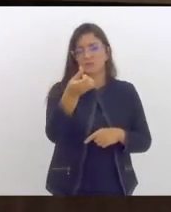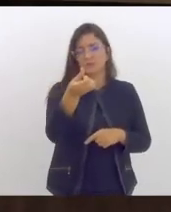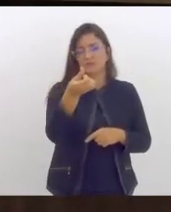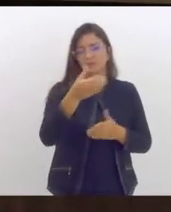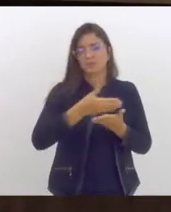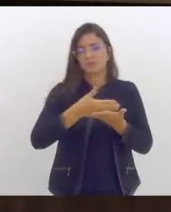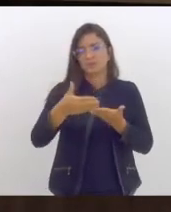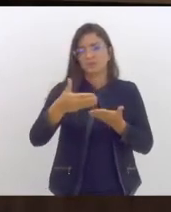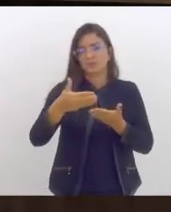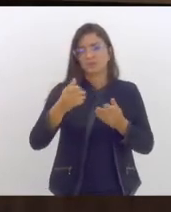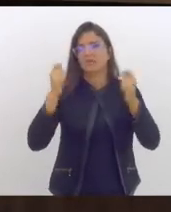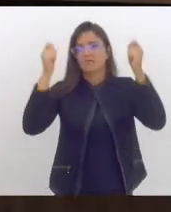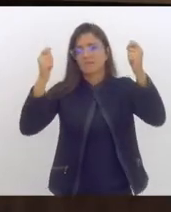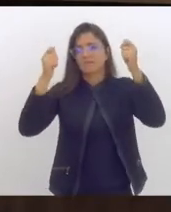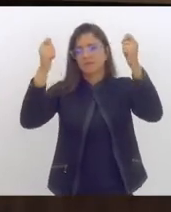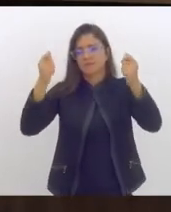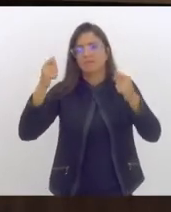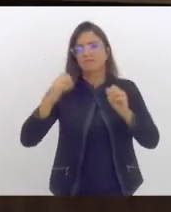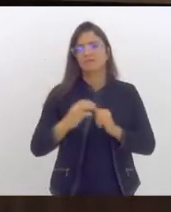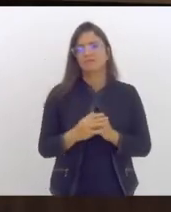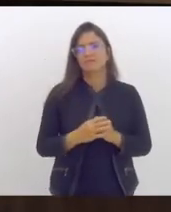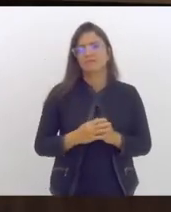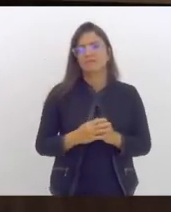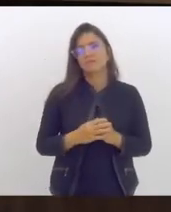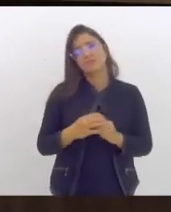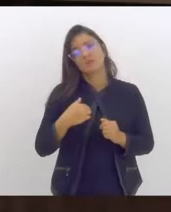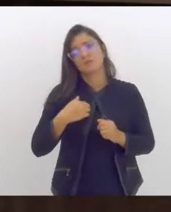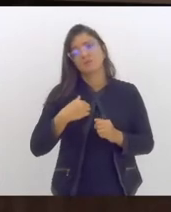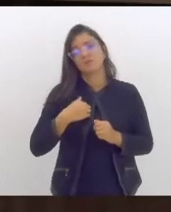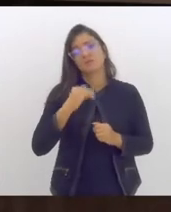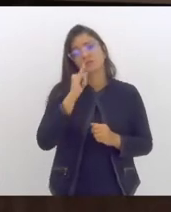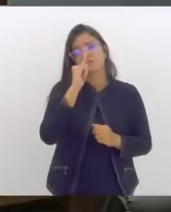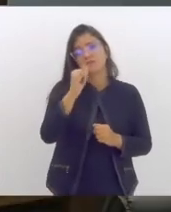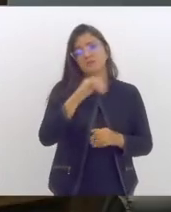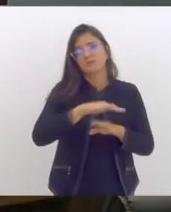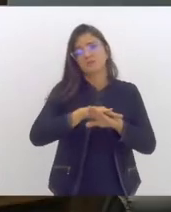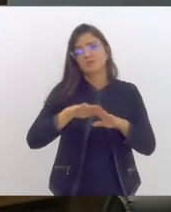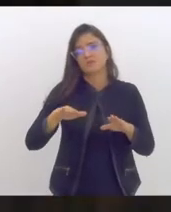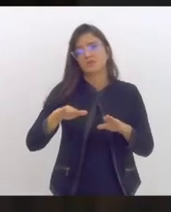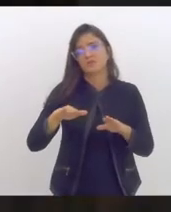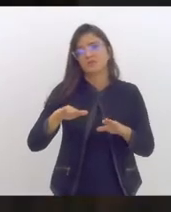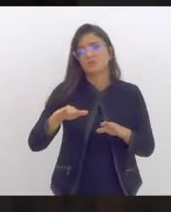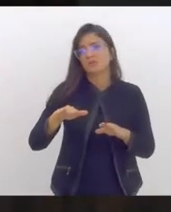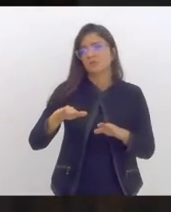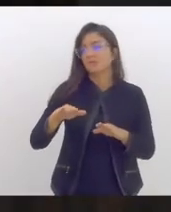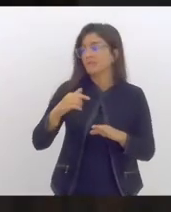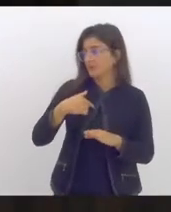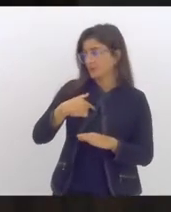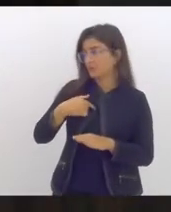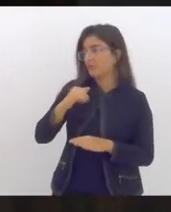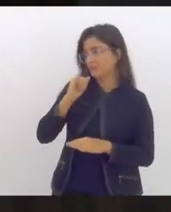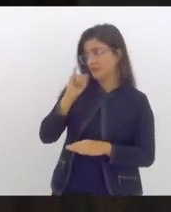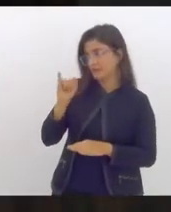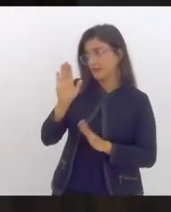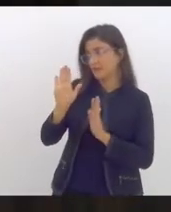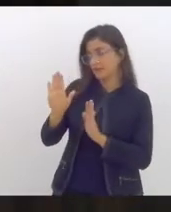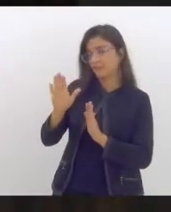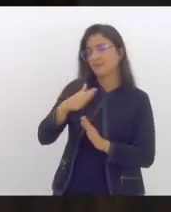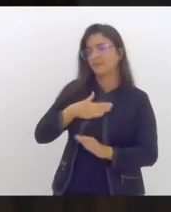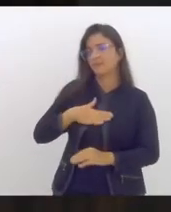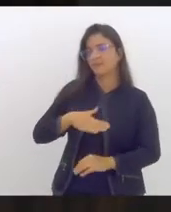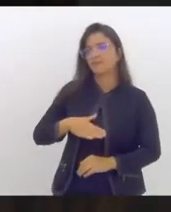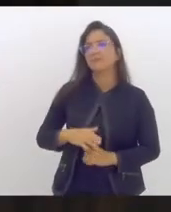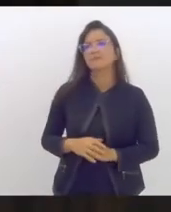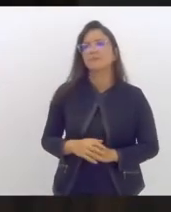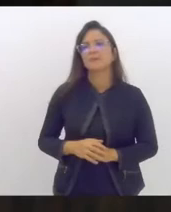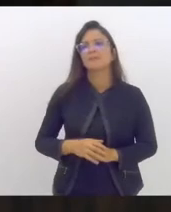a campanha. Aí. Só comunicando a Vossa Excelência. Se me permite uma observação, há muito